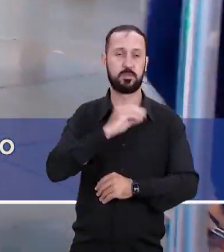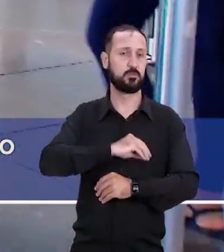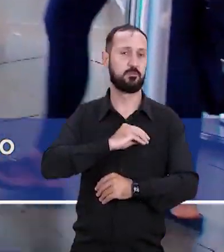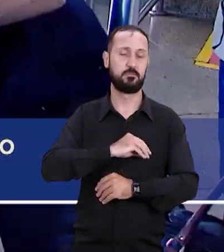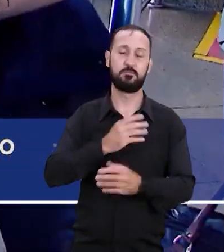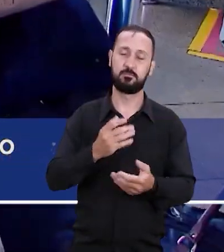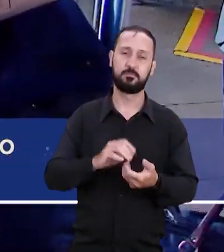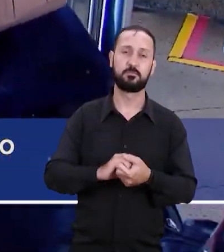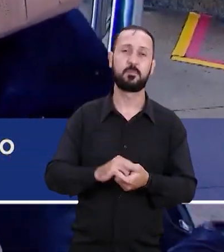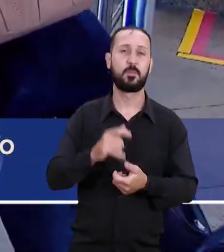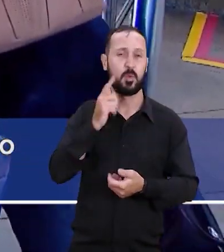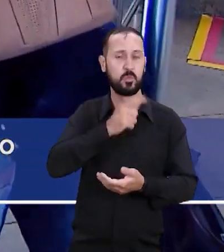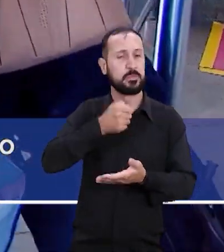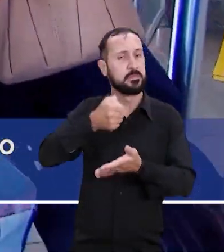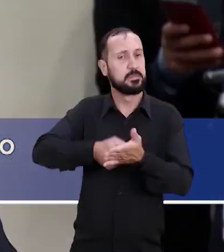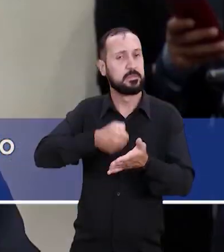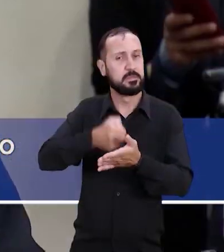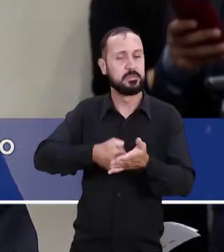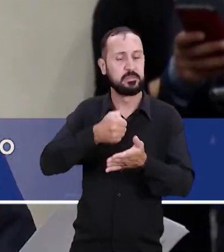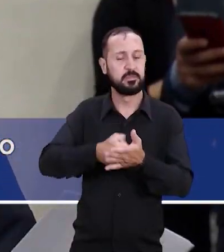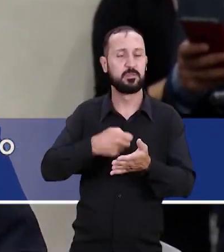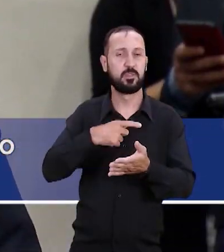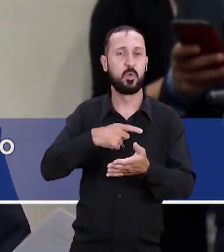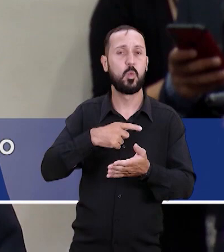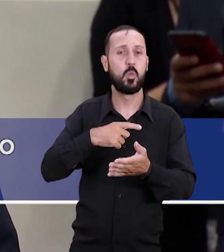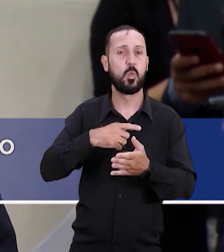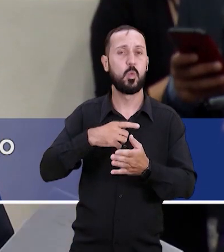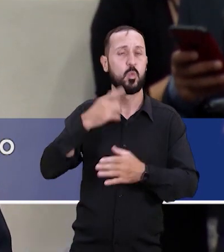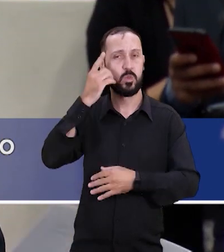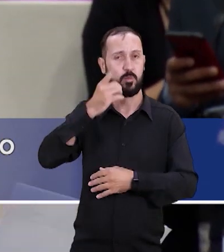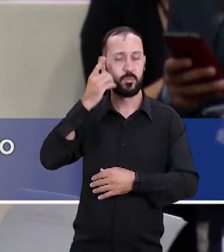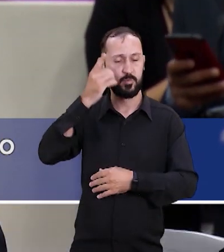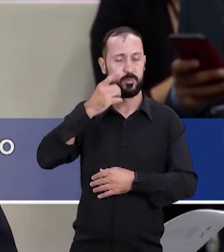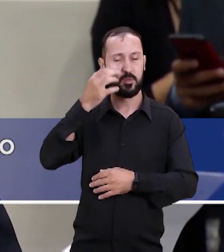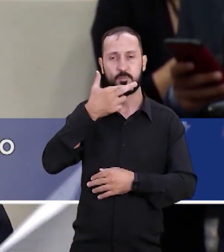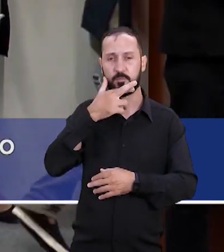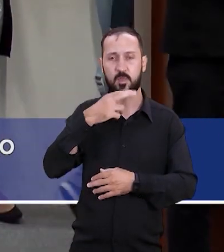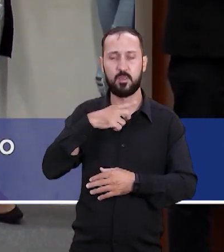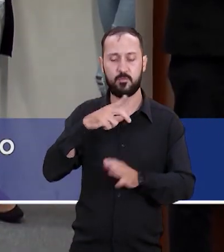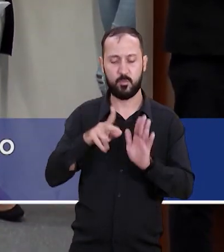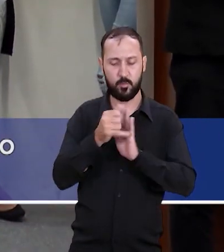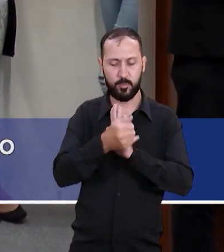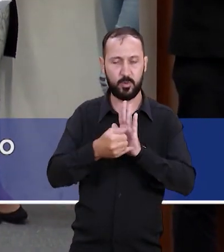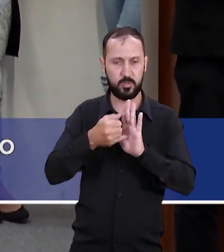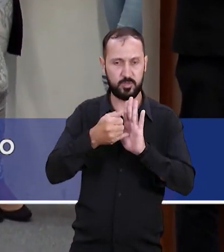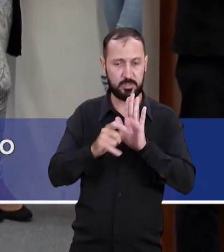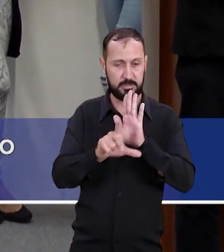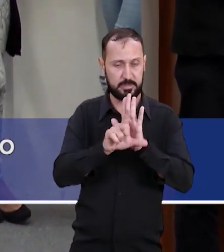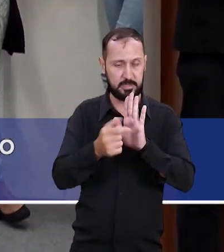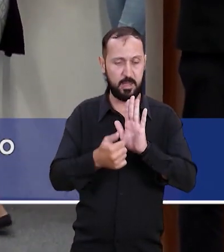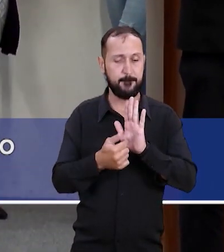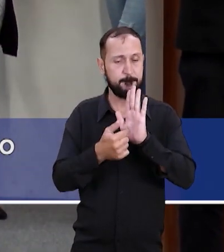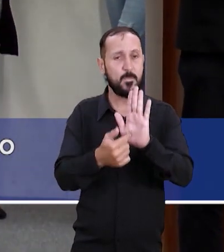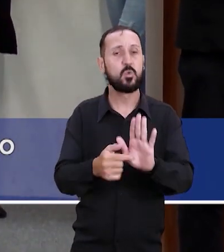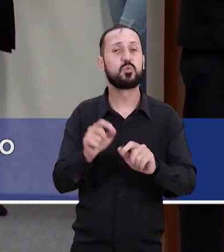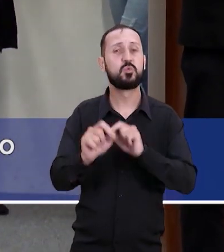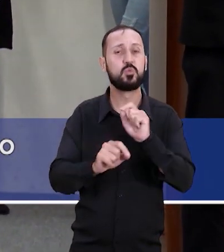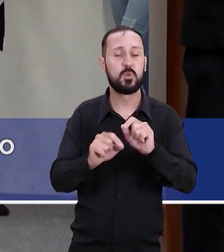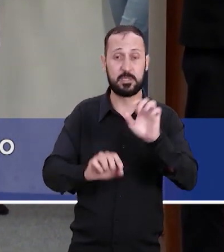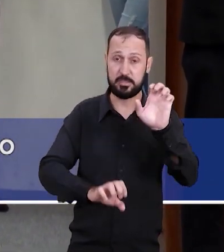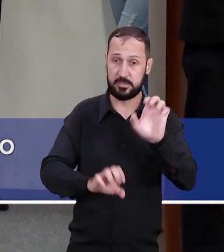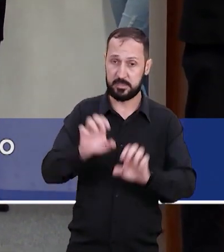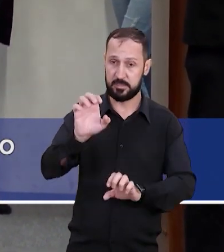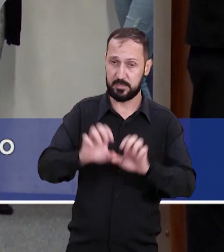renda de até 2 salários mínimos. E para garantir esse benefício, o deputado Renato Câmara apresentou o projeto de lei que obriga